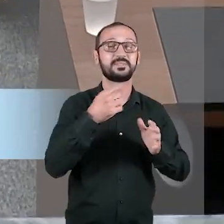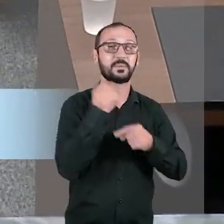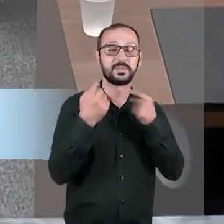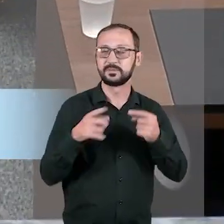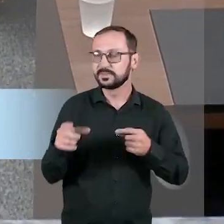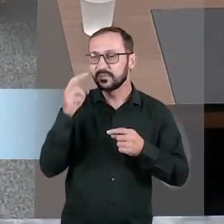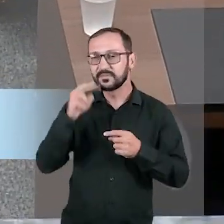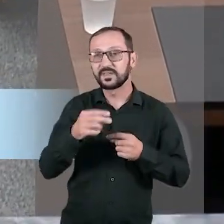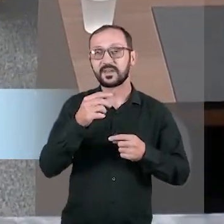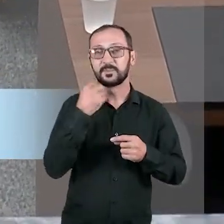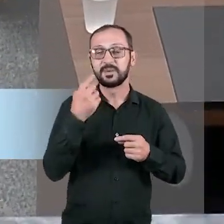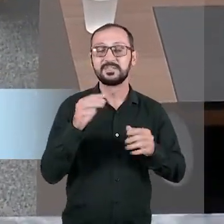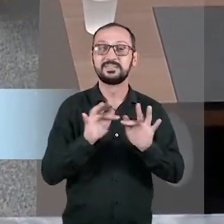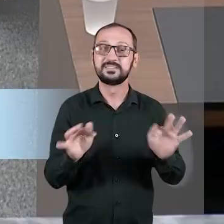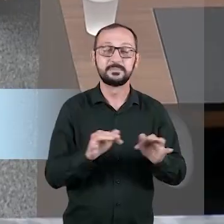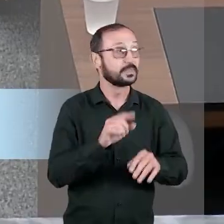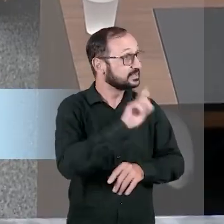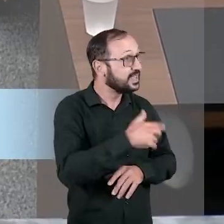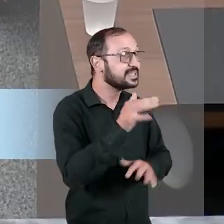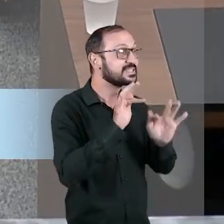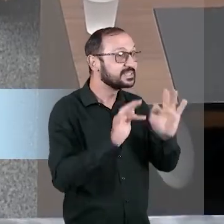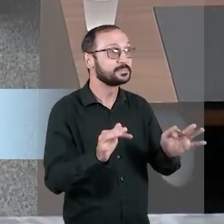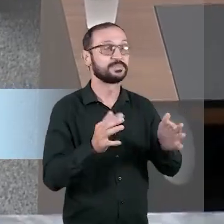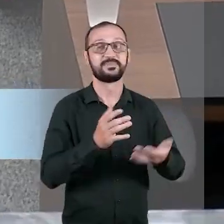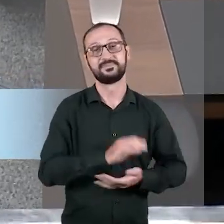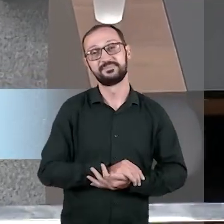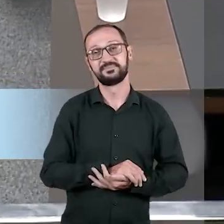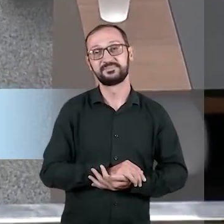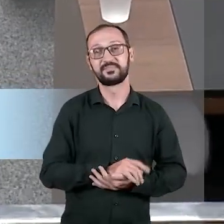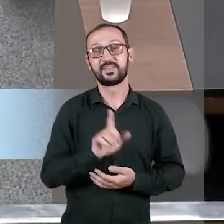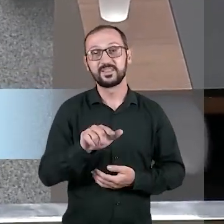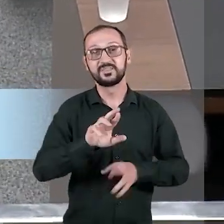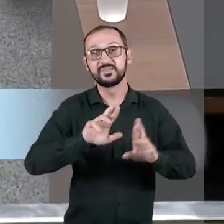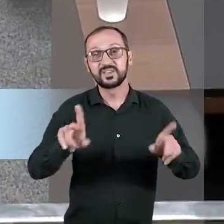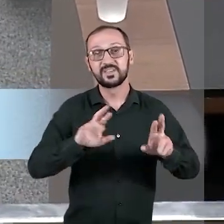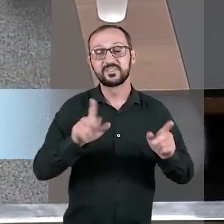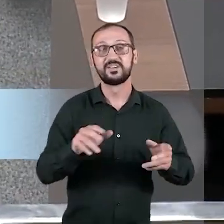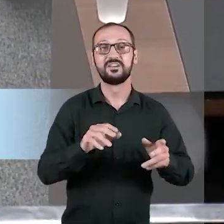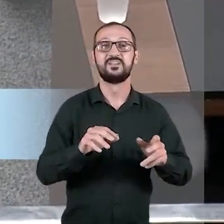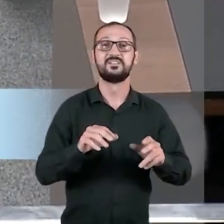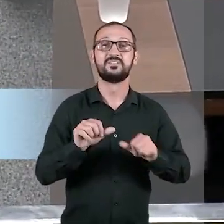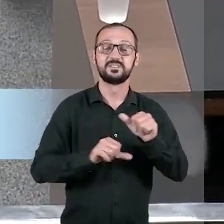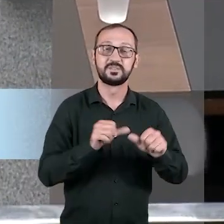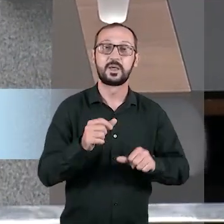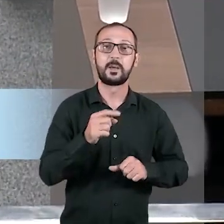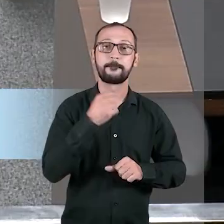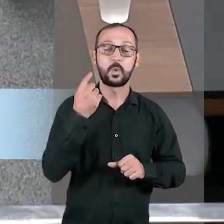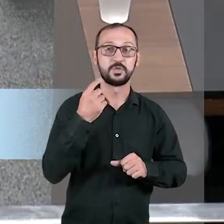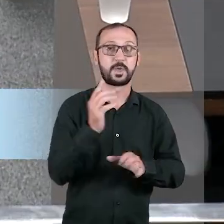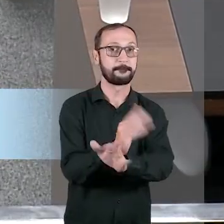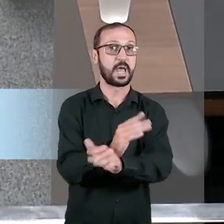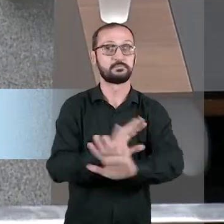assim, é tão fácil o jeito que você vê a morte, né? Mas eu falei assim, mas é. E é diferente você tornar a